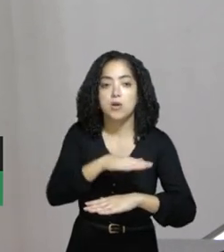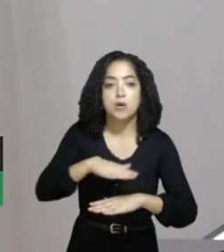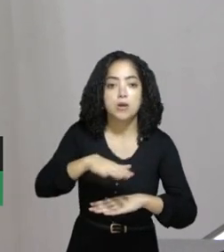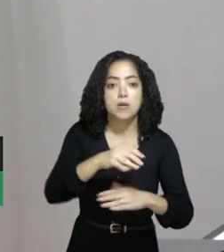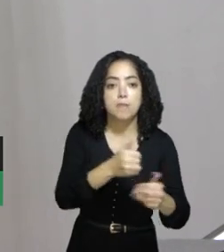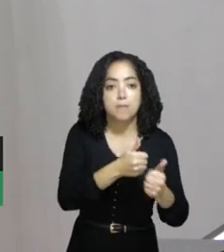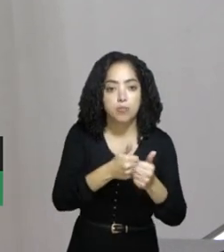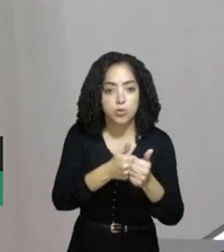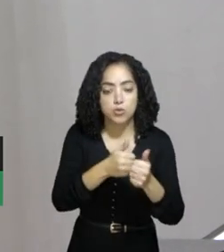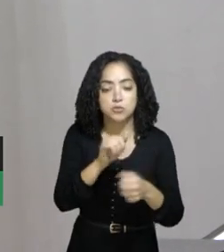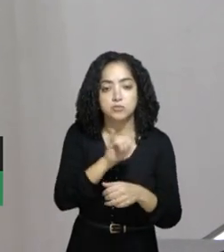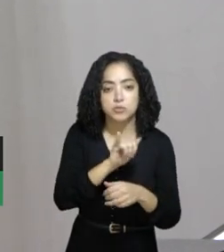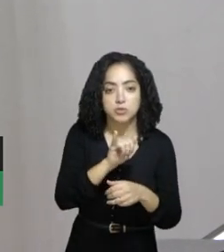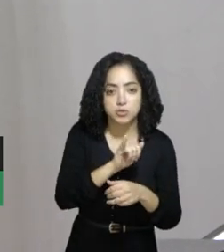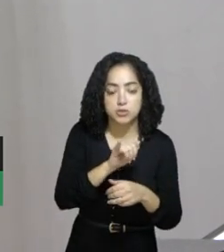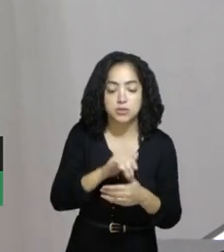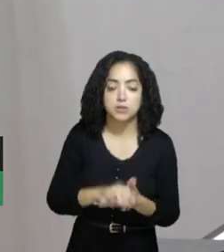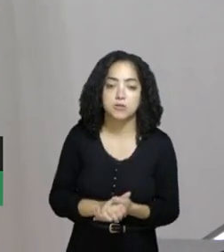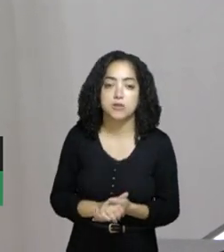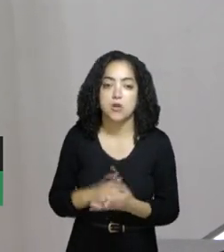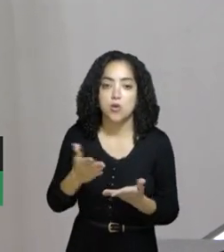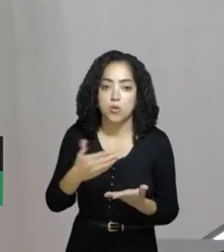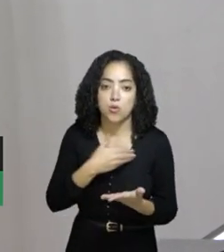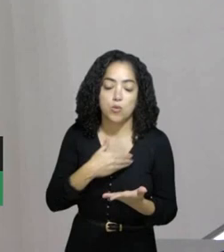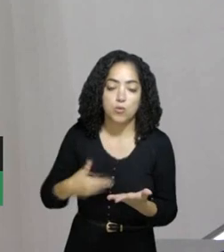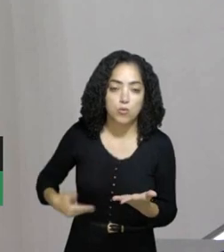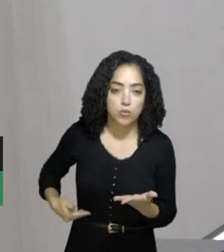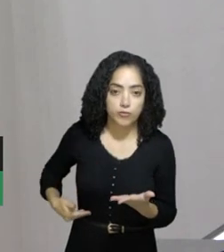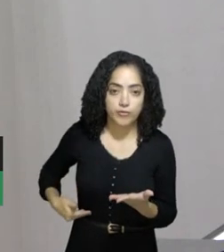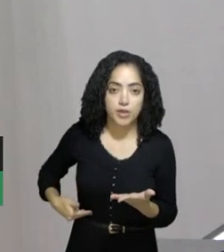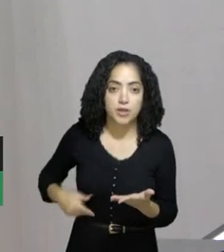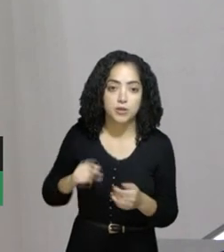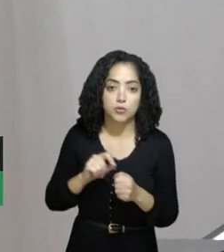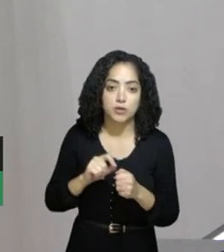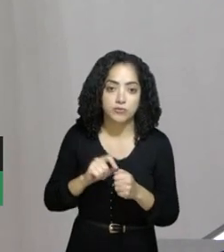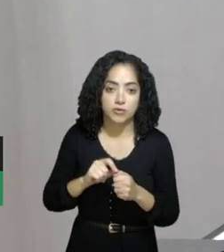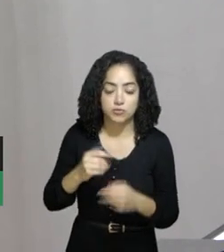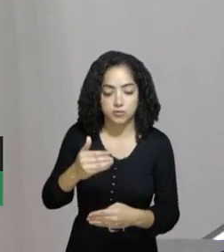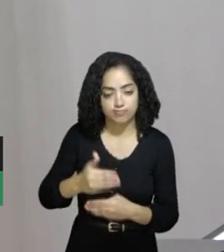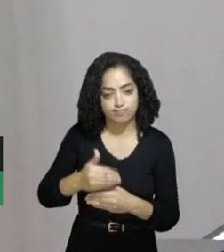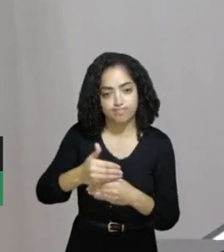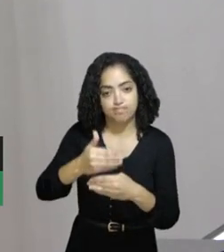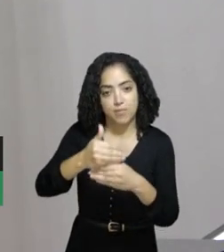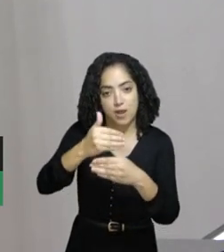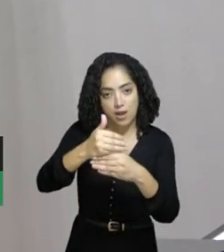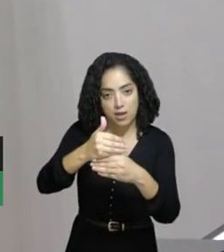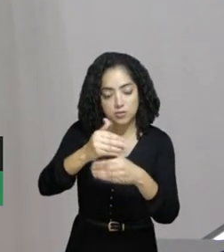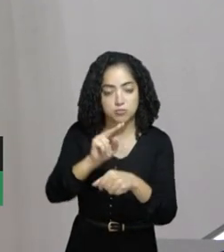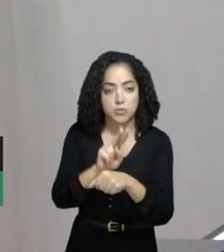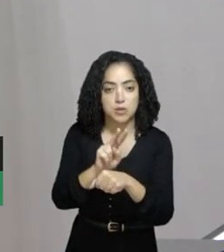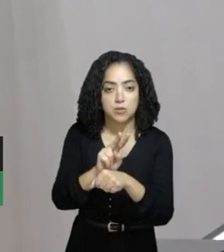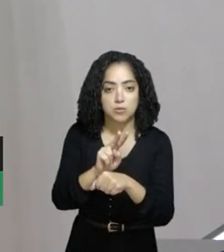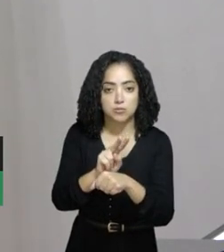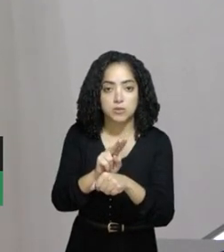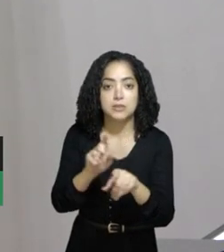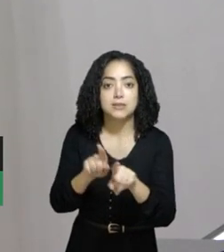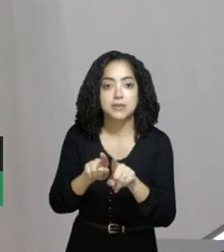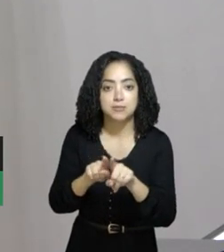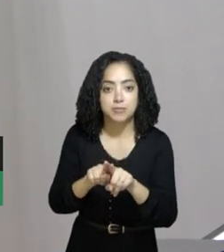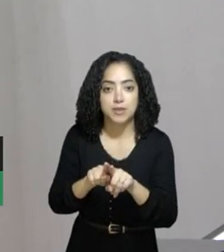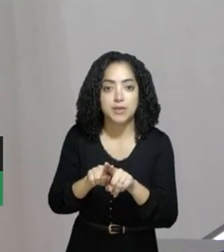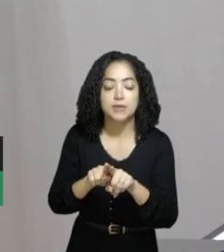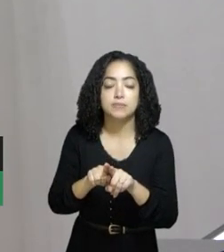próprio Vale, o governo do Estado recorreu às barragens E assim foi feito também com a